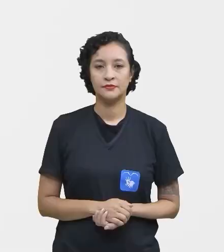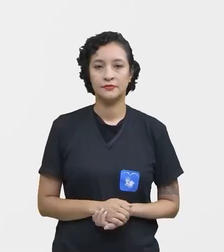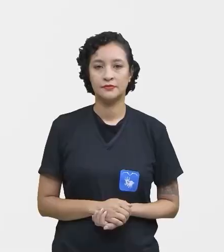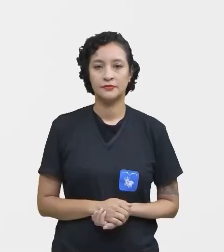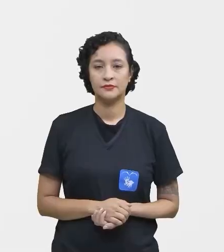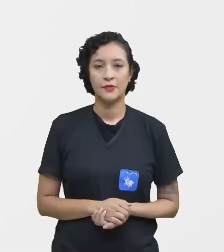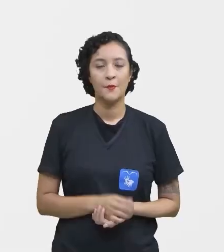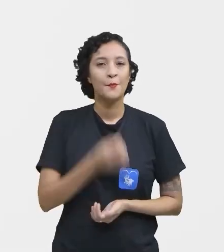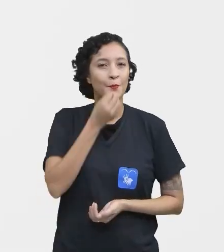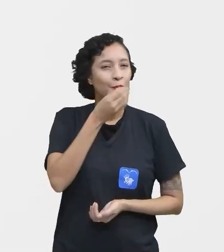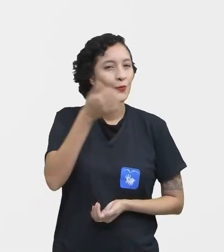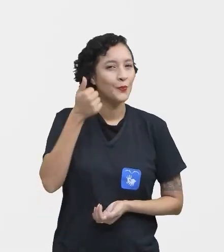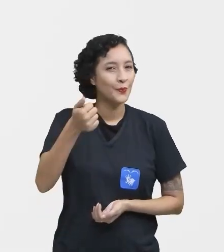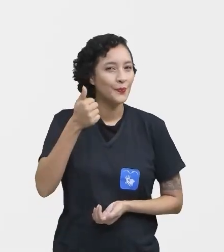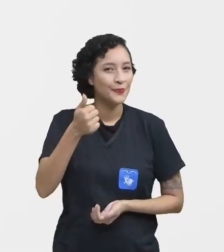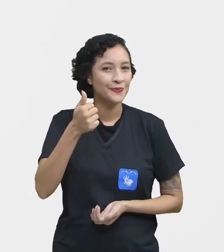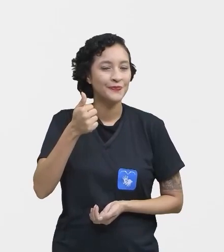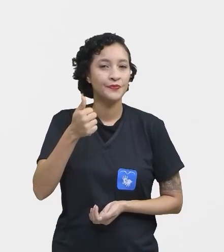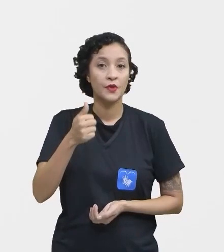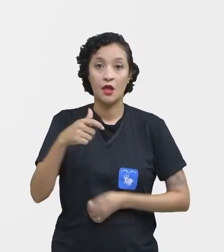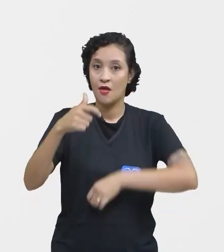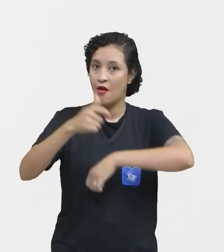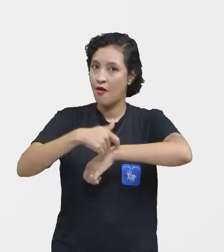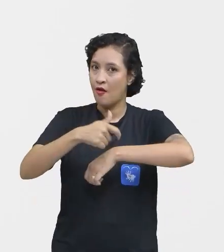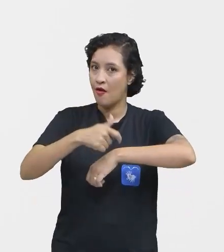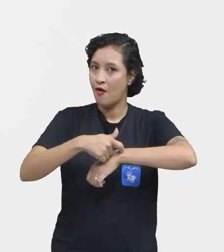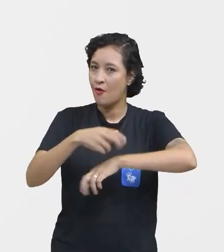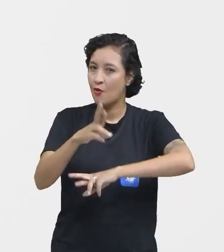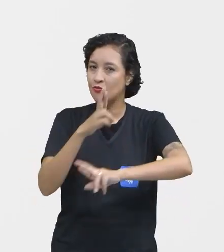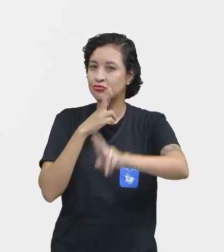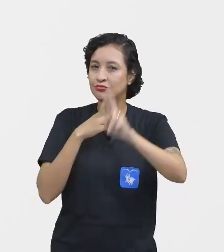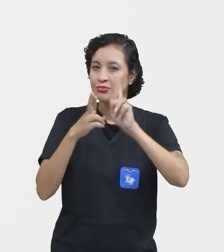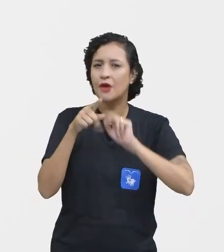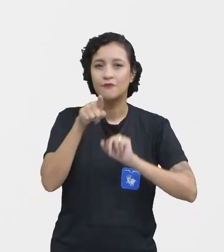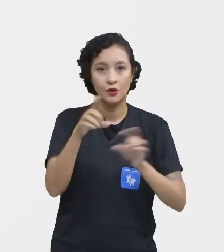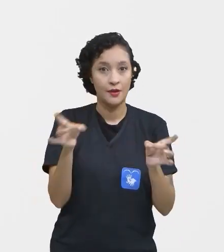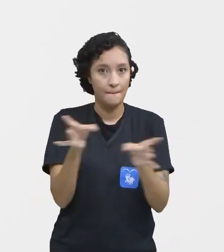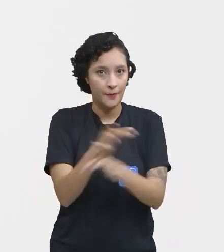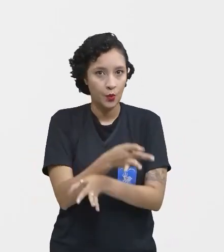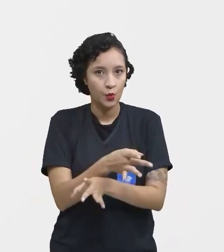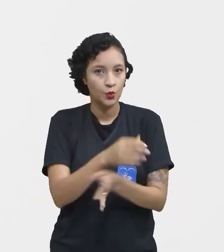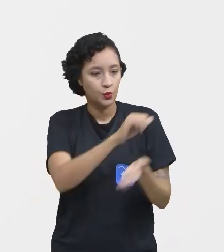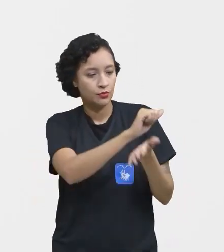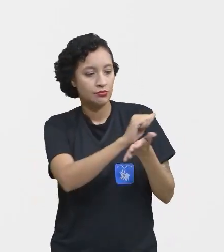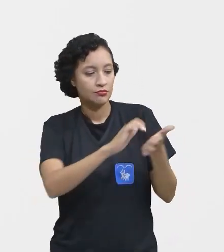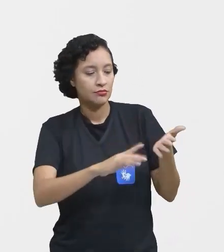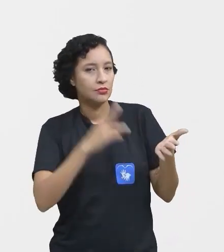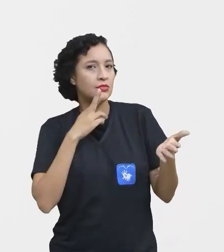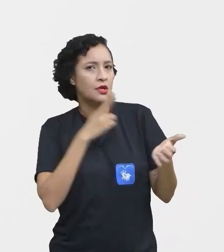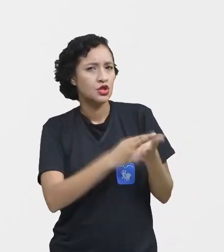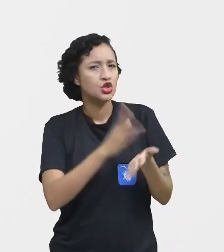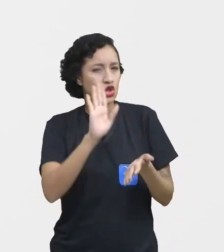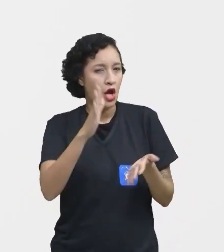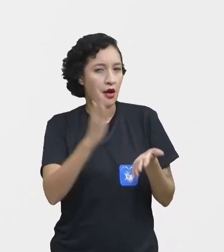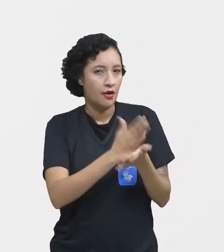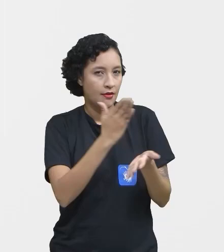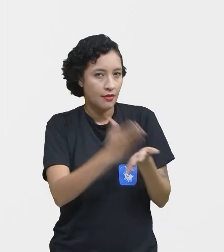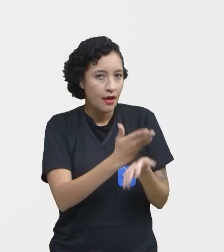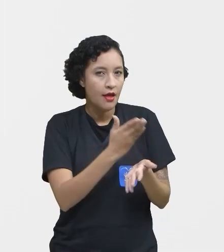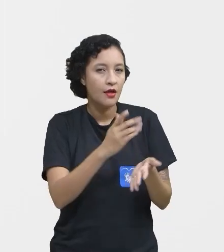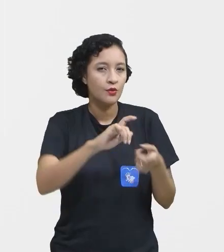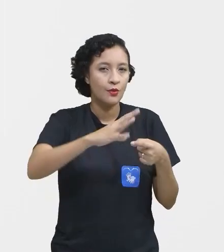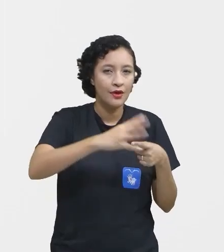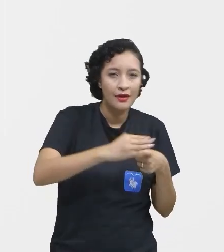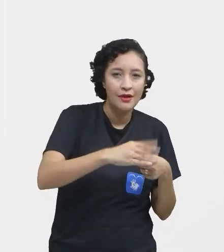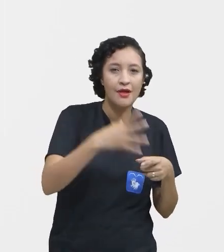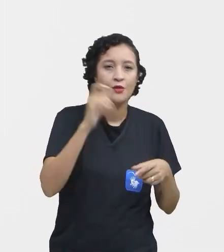Muito bem! Chegou a hora. Será que você está pronto para fazer o nosso exercício? Já preparou o caderno, a caneta e o lápis?